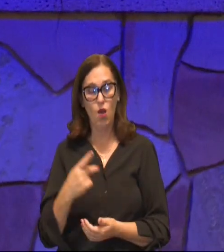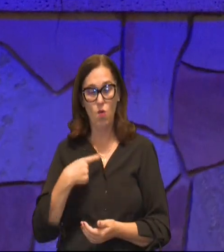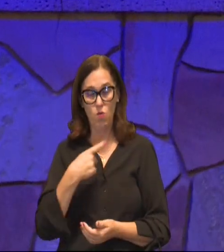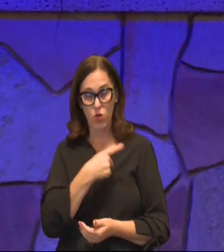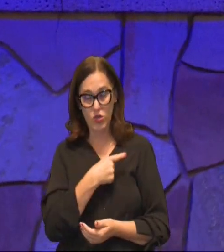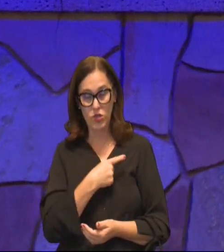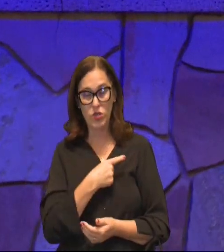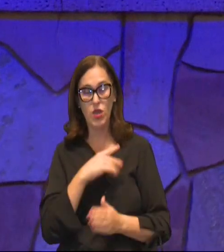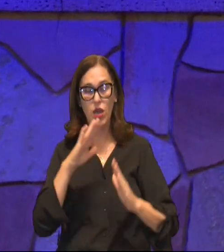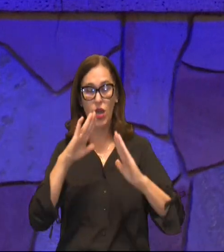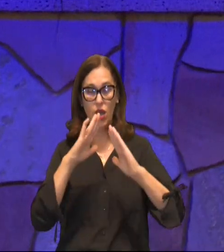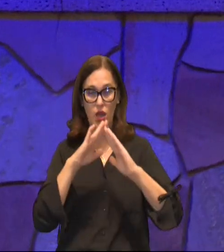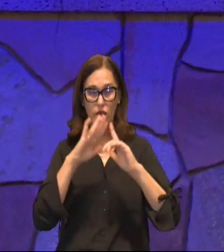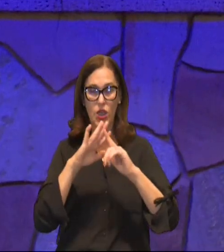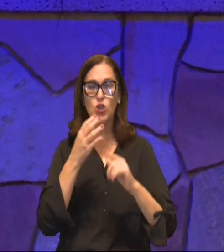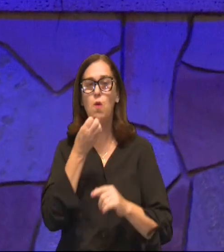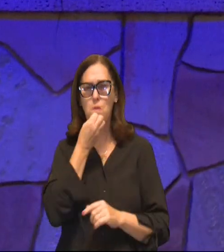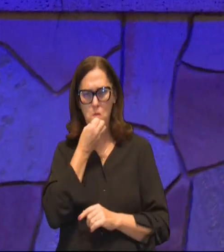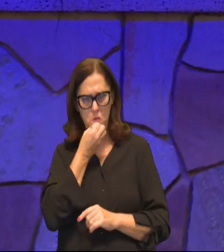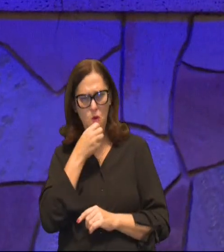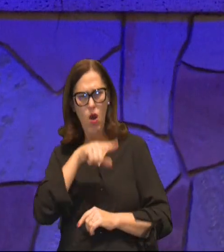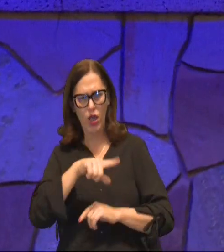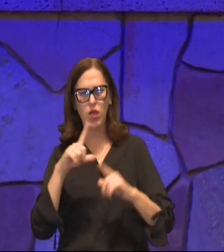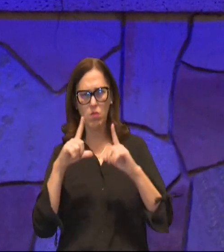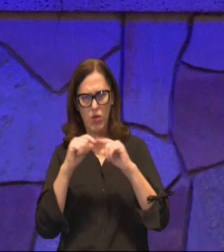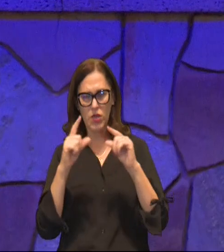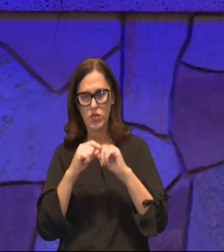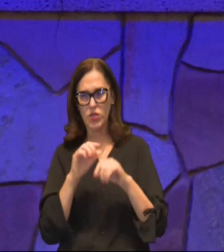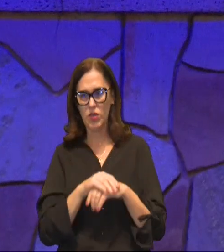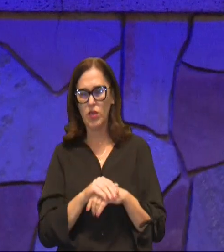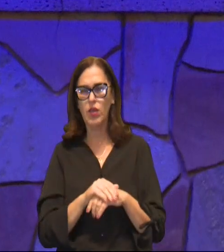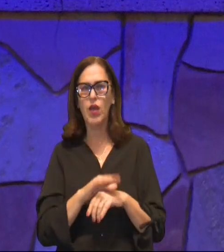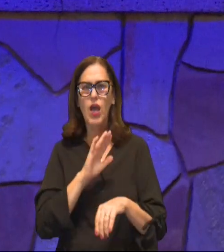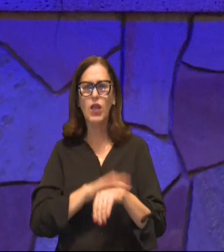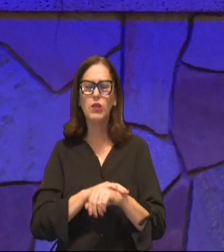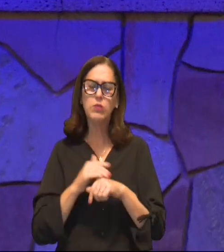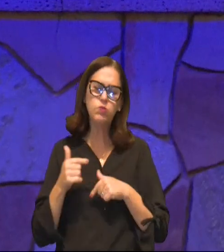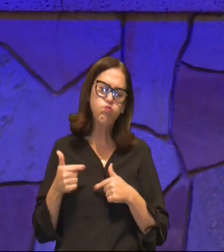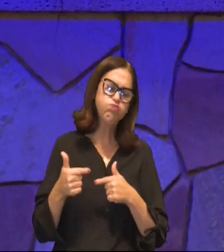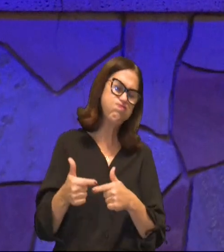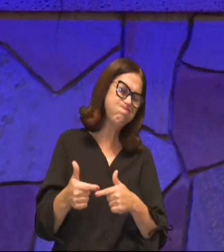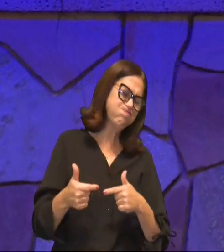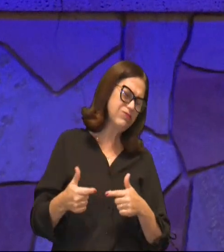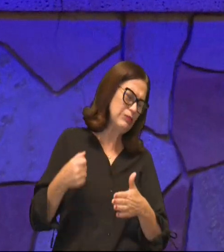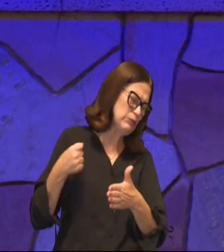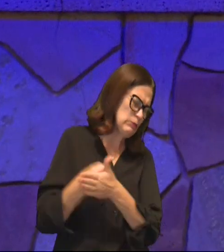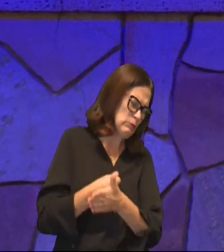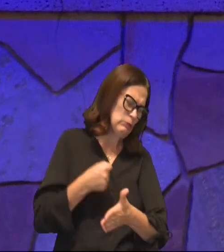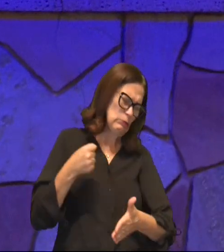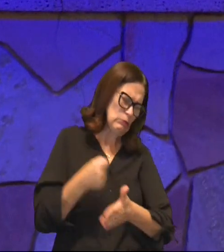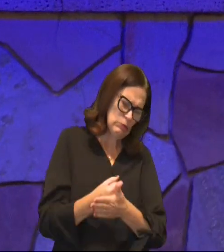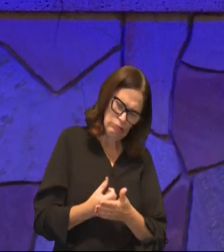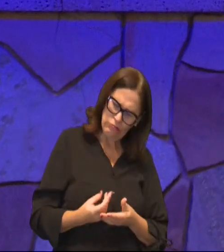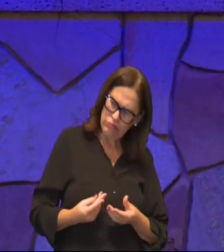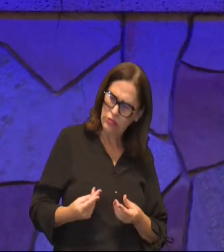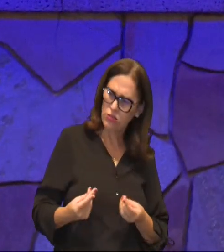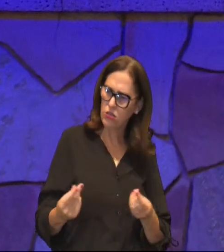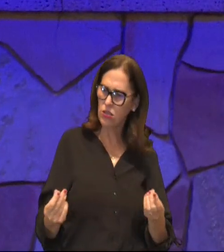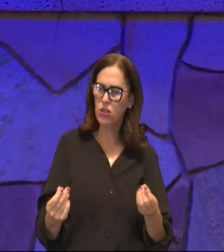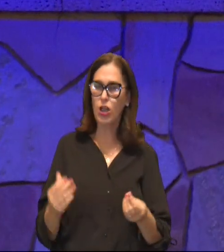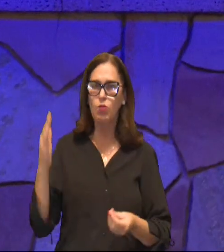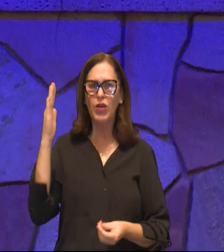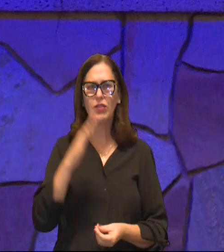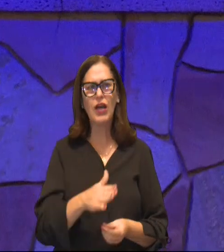boa igreja no Distrito Federal, mas foi um tempo de muita luta, de muito desgaste, e uma